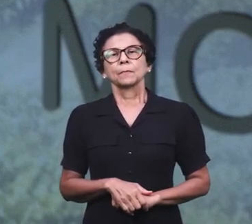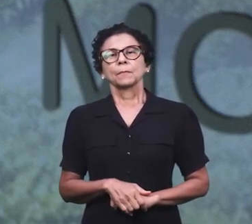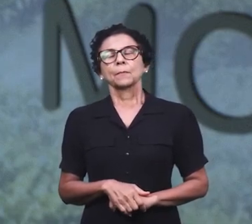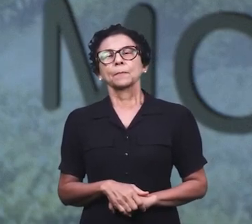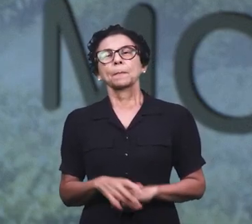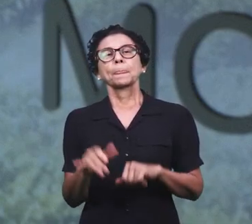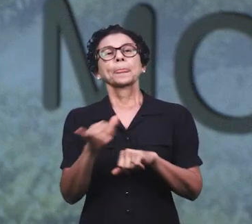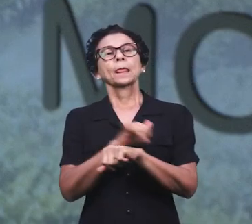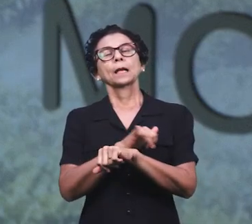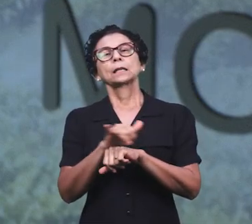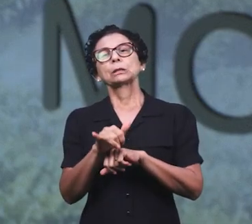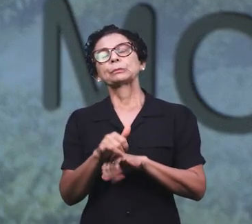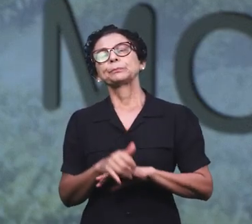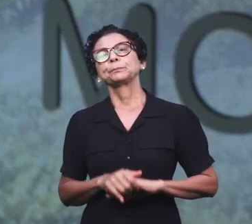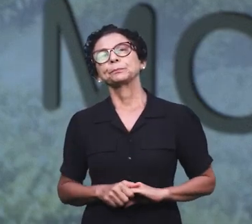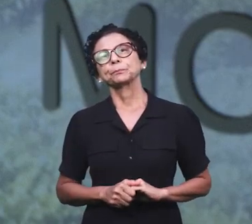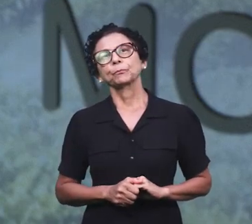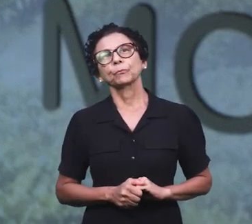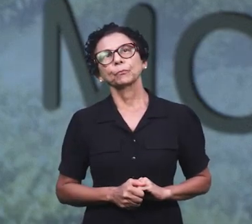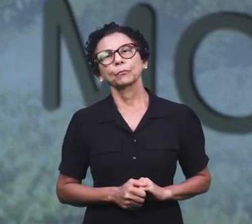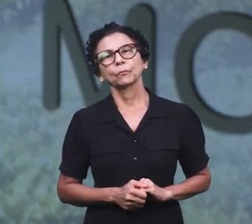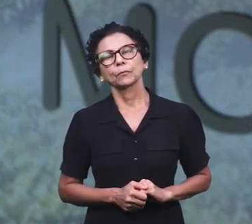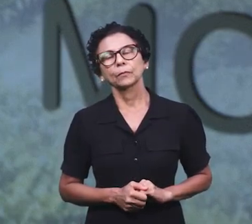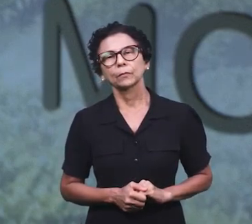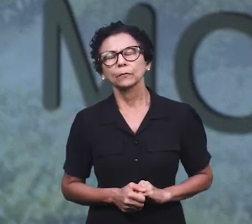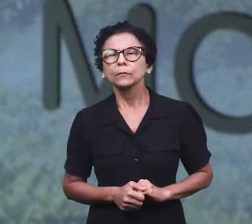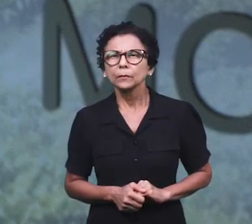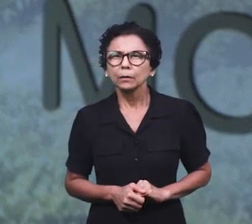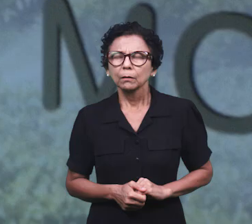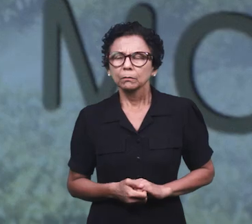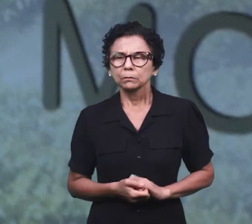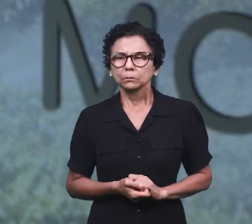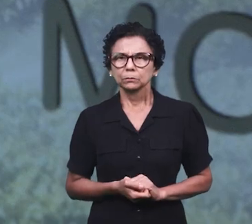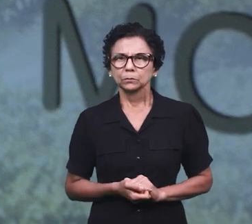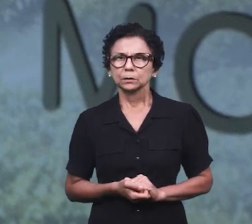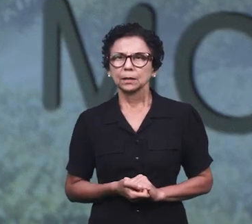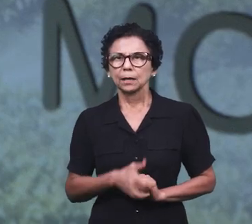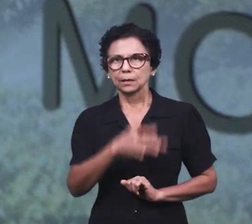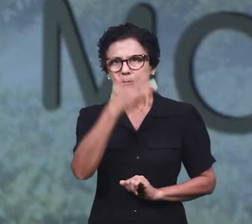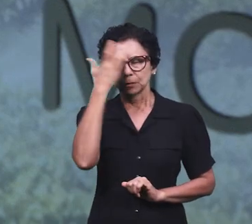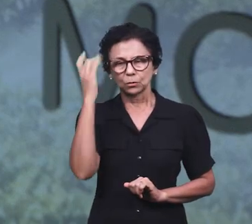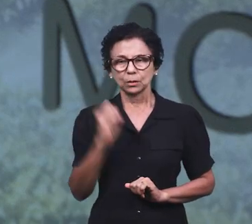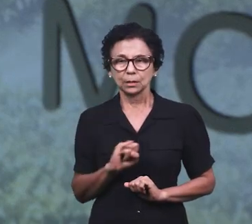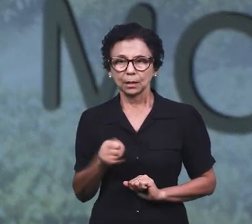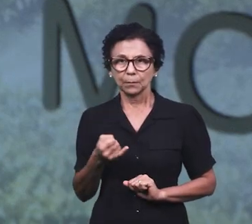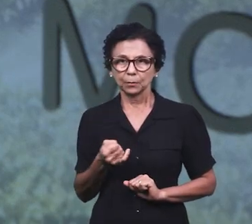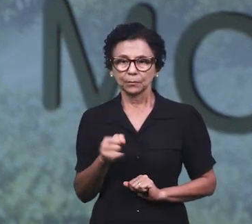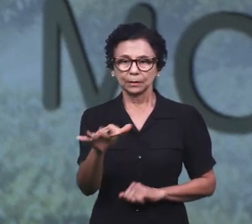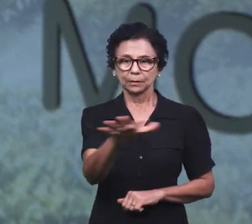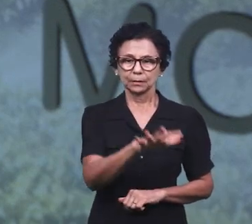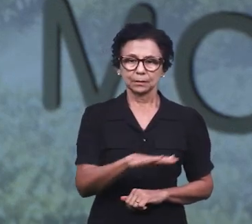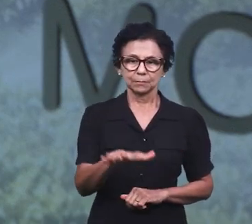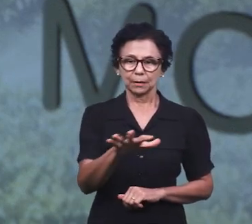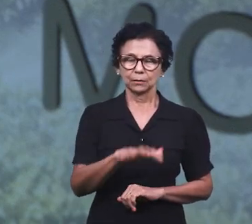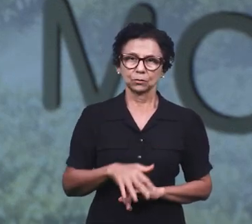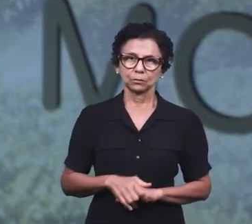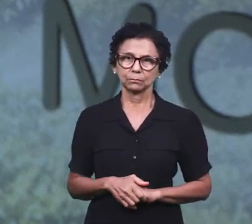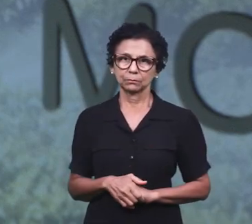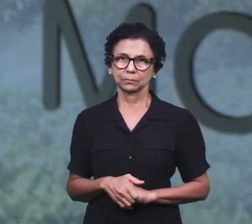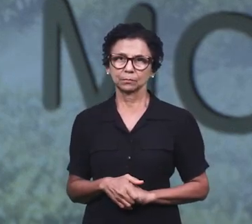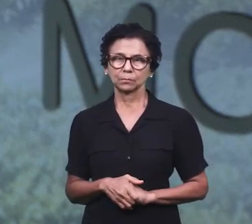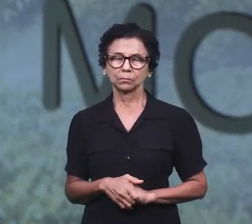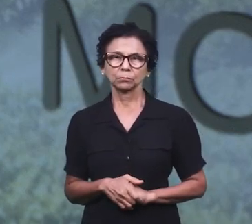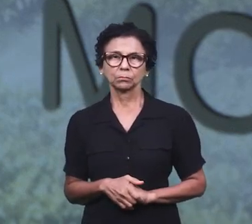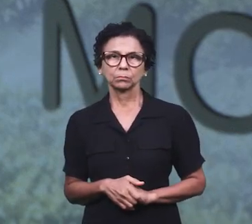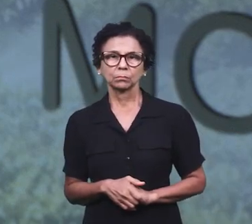Ana Marta. Hoje nós vemos muito o aproveitamento de espaços. Como? Em vertical.